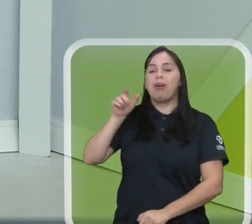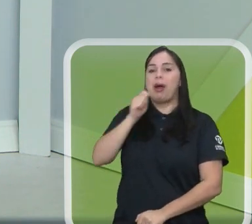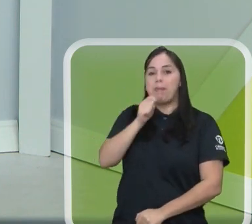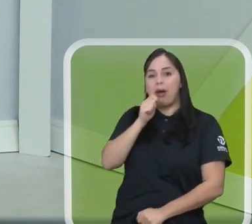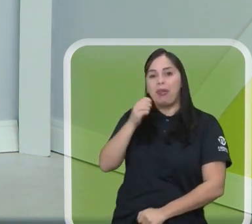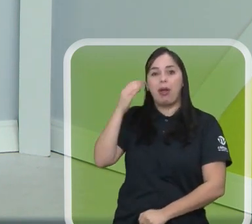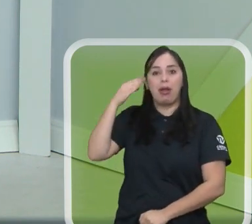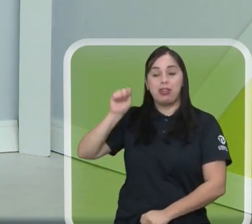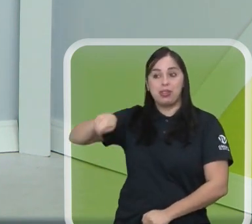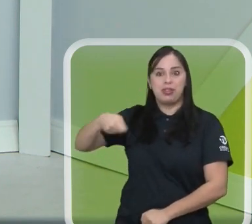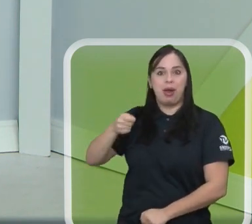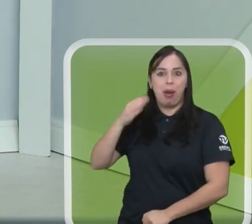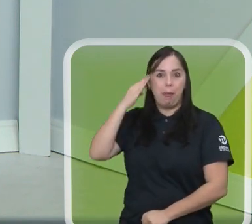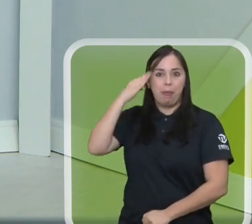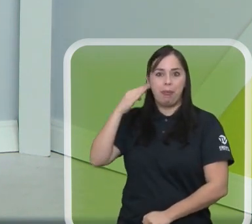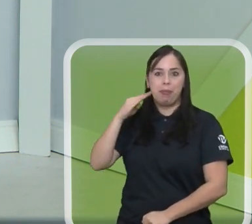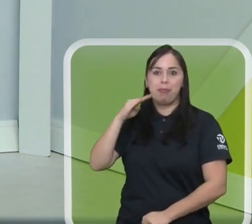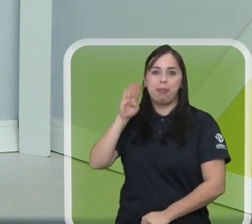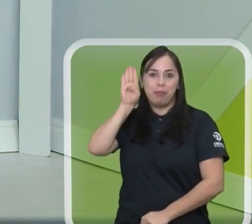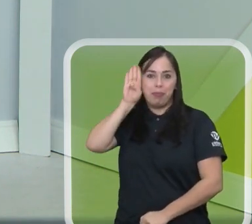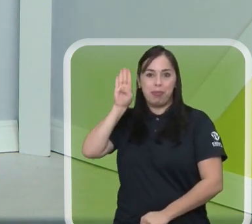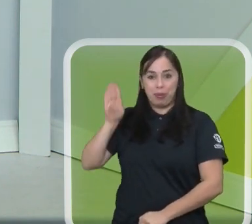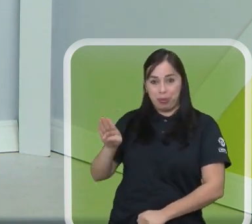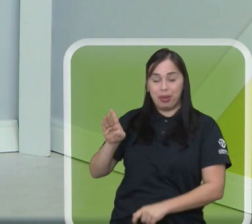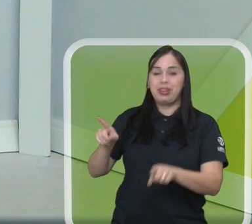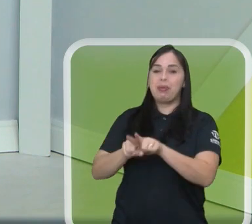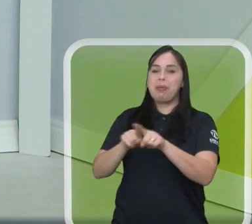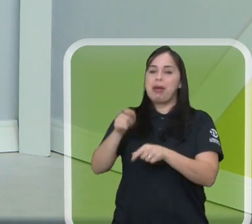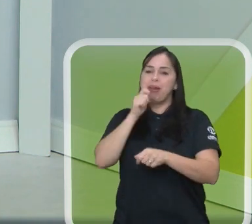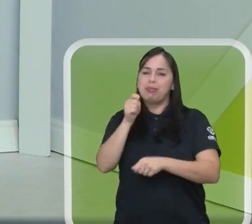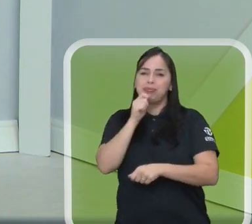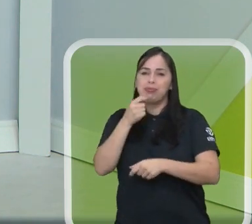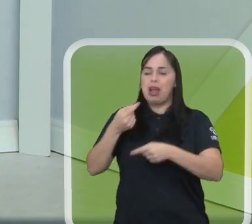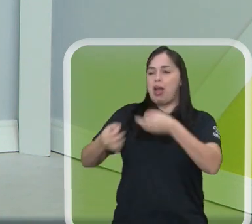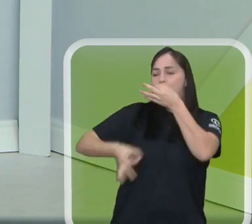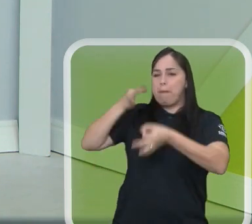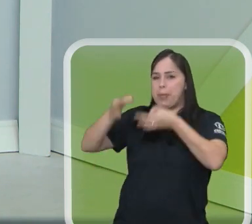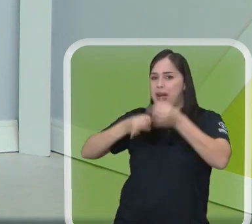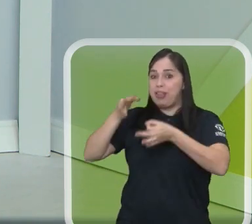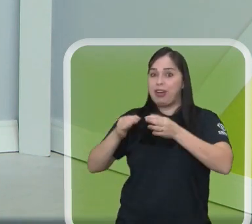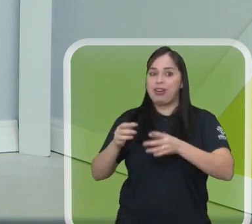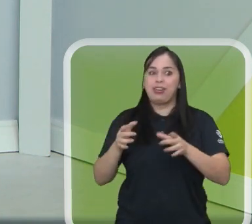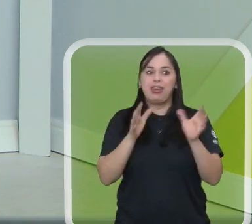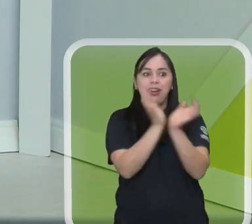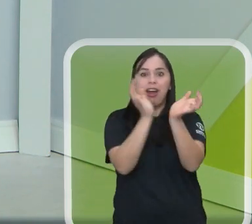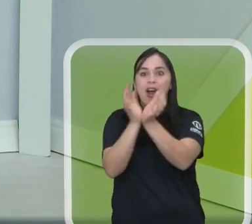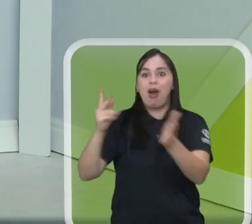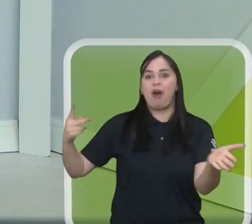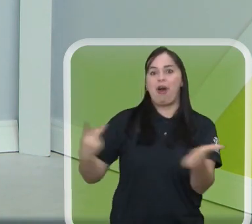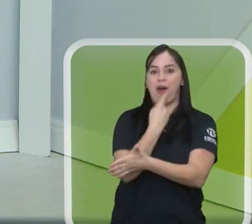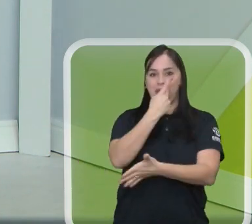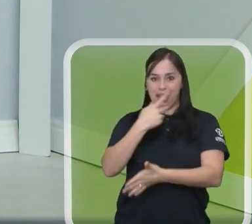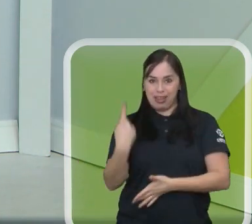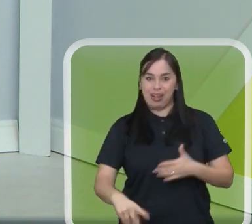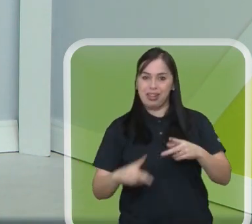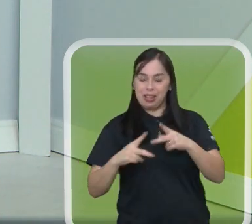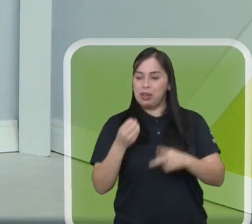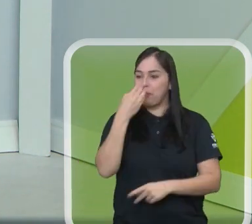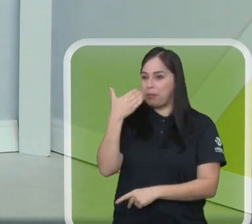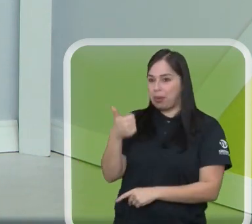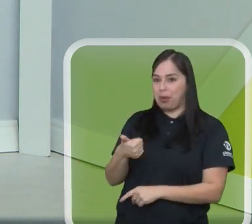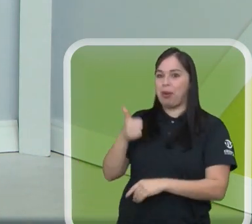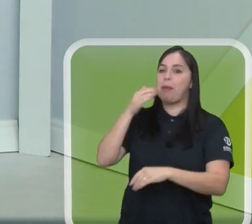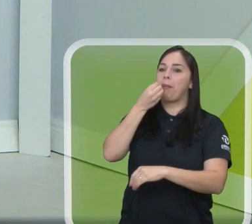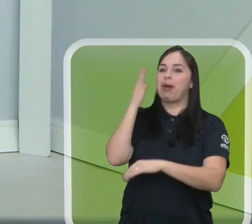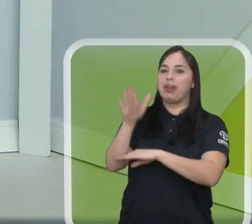trazer informações, opinião, debater sobre o que de mais importante acontece no mundo esportivo joseense. Tudo bem, Brunão? Boa